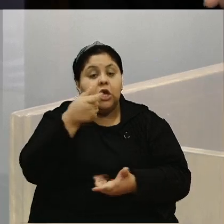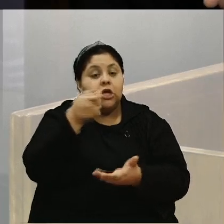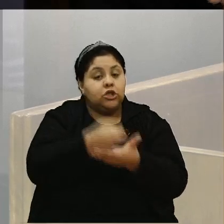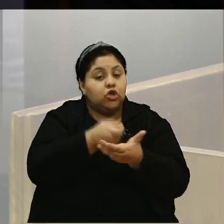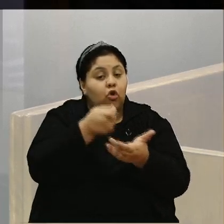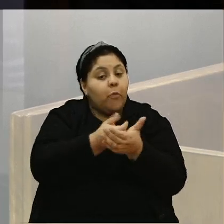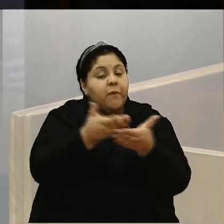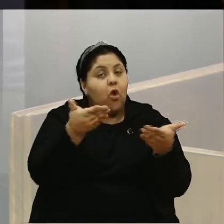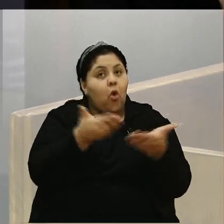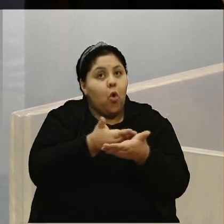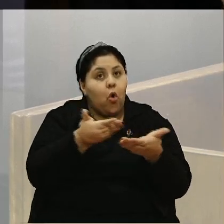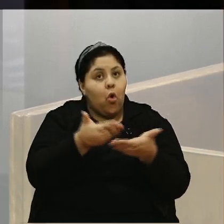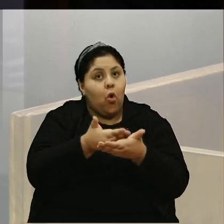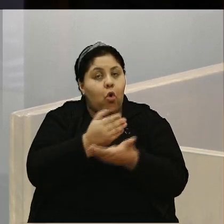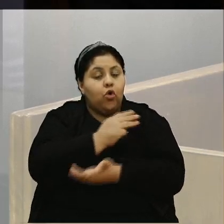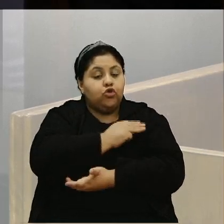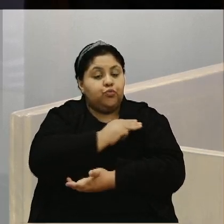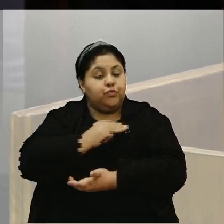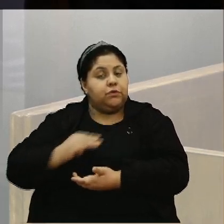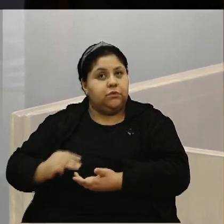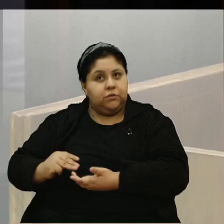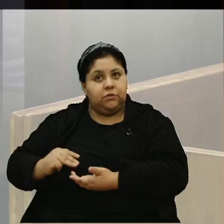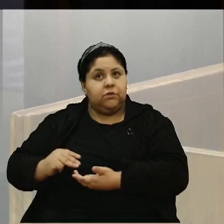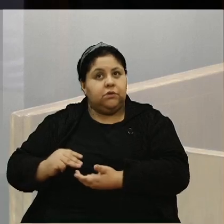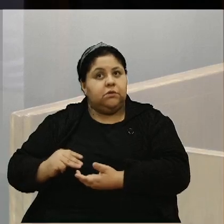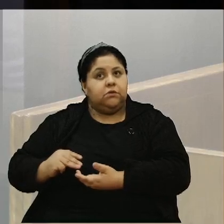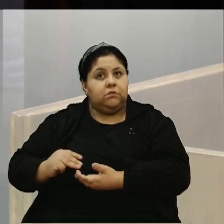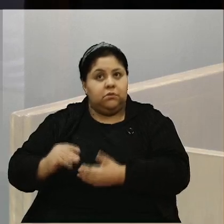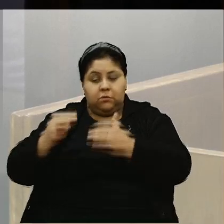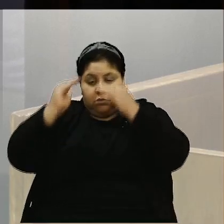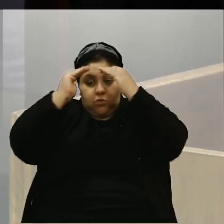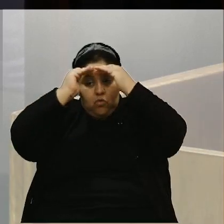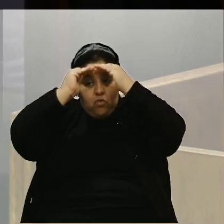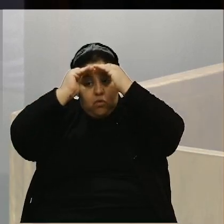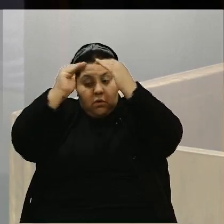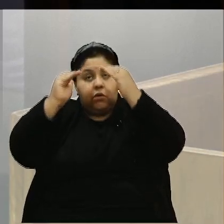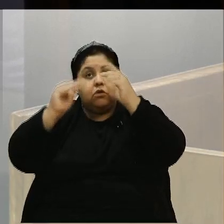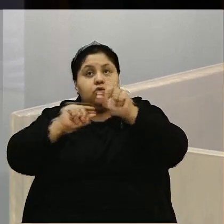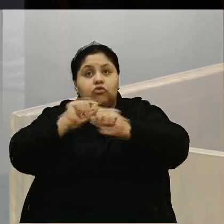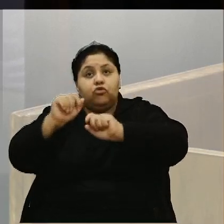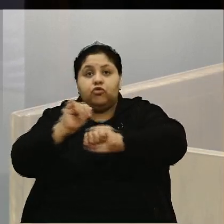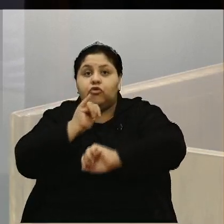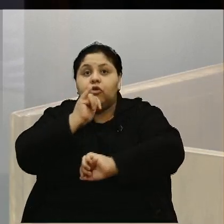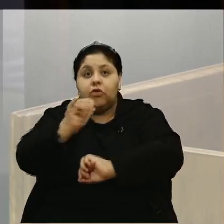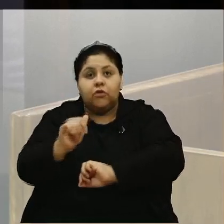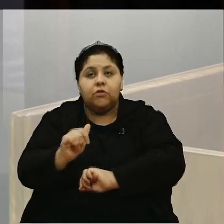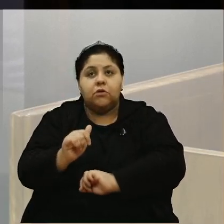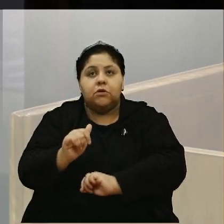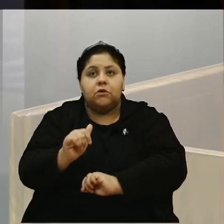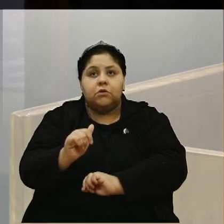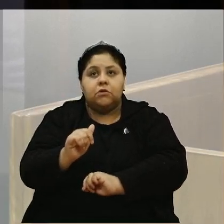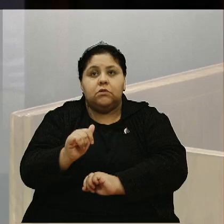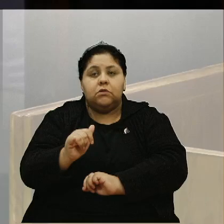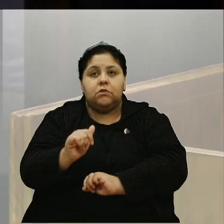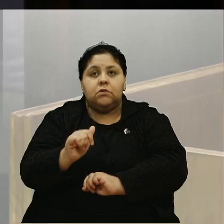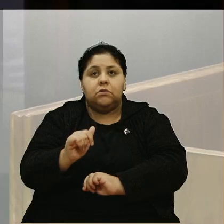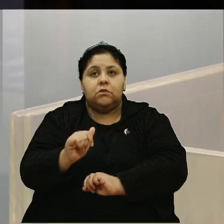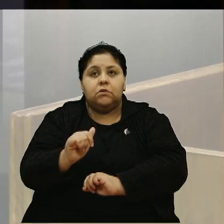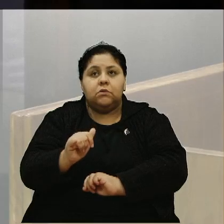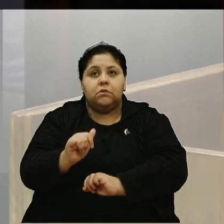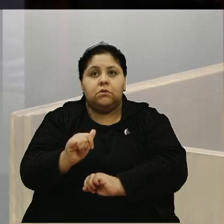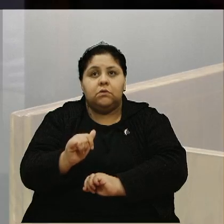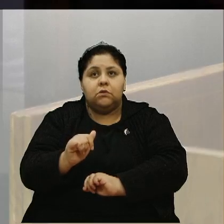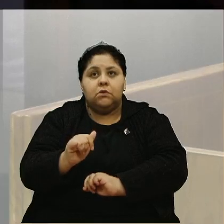hoje do ministro o cumprimento daquilo que ele falou, inclusive com uma determinação do seu presidente,